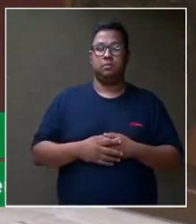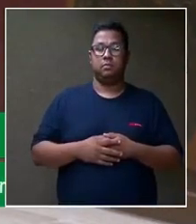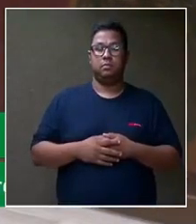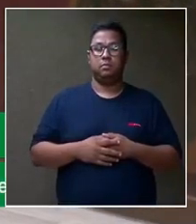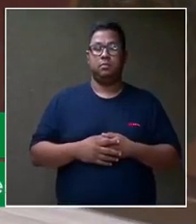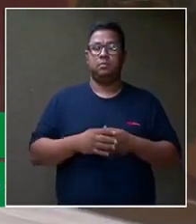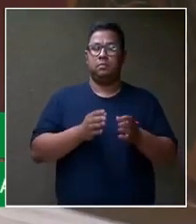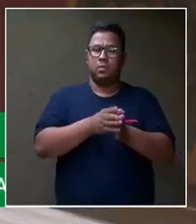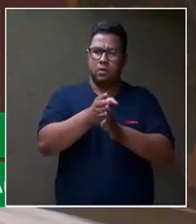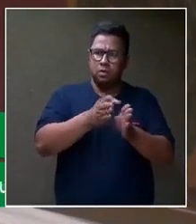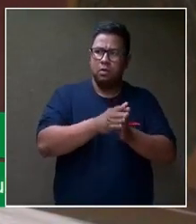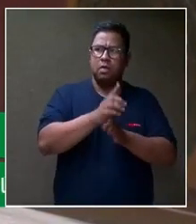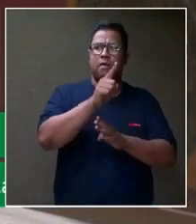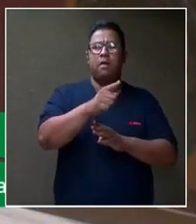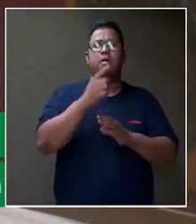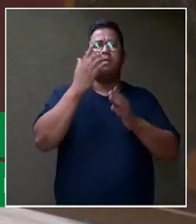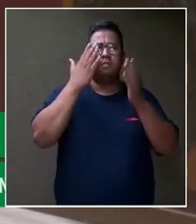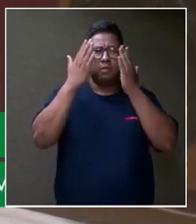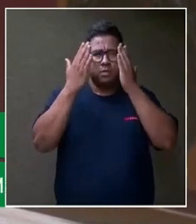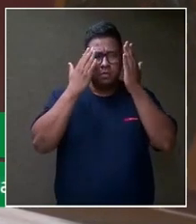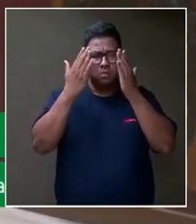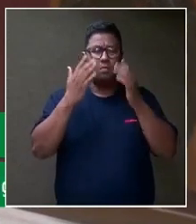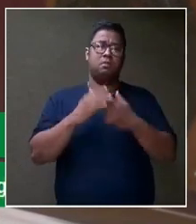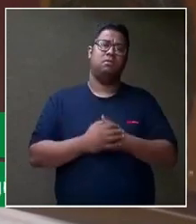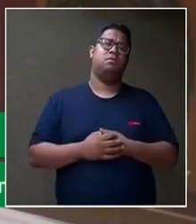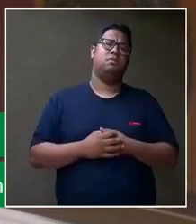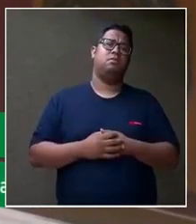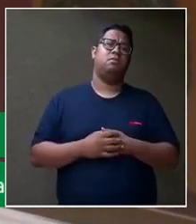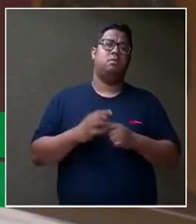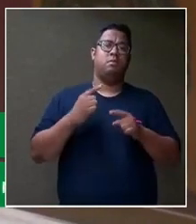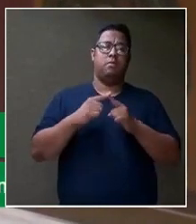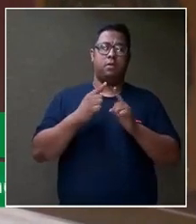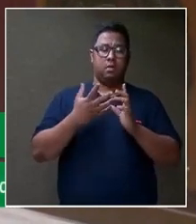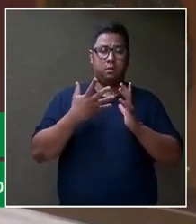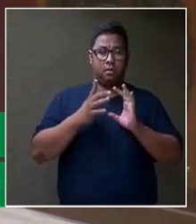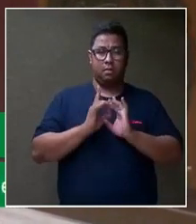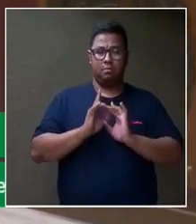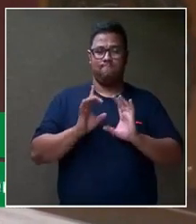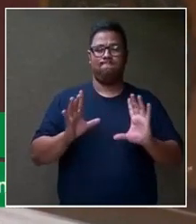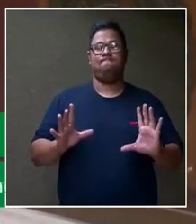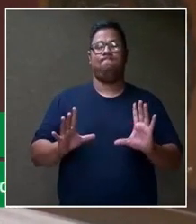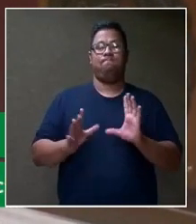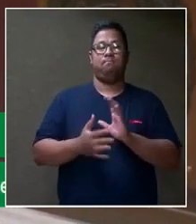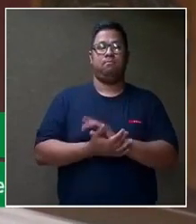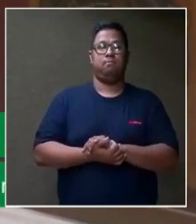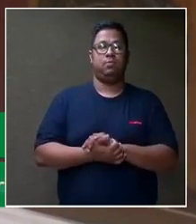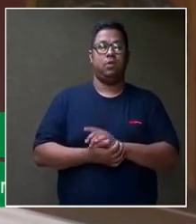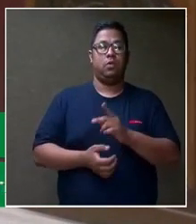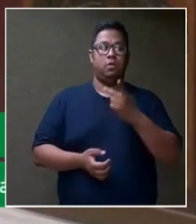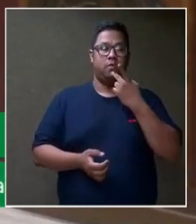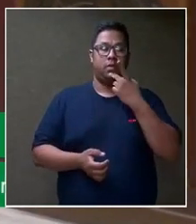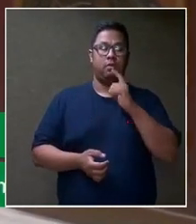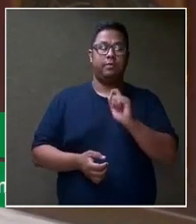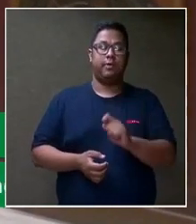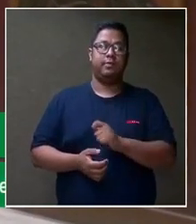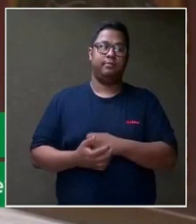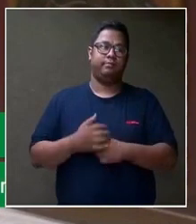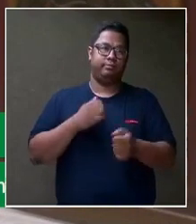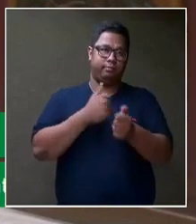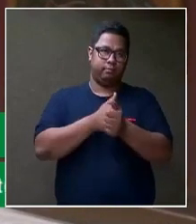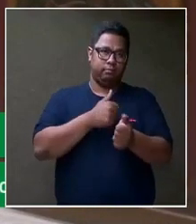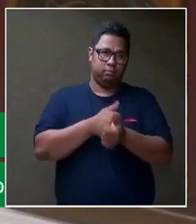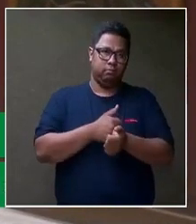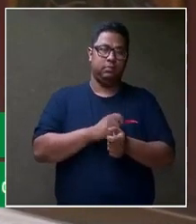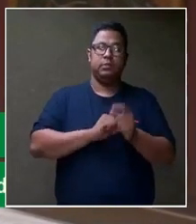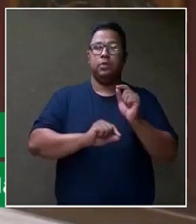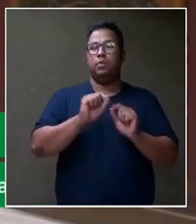aconselhou ele a fazer terapia, porque ela queria ficar liberta. E o que, que ele fazia? Ela tentou...